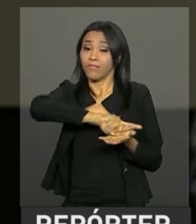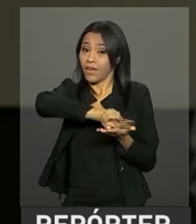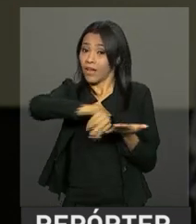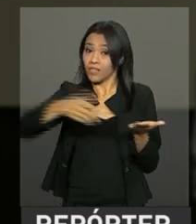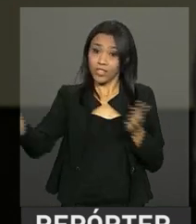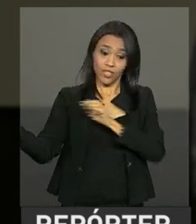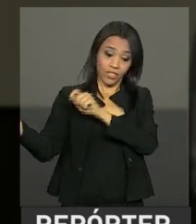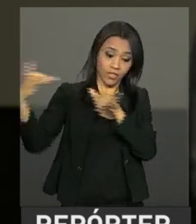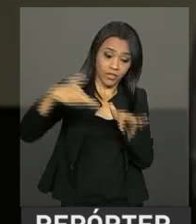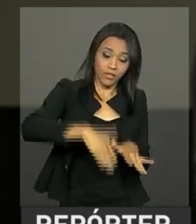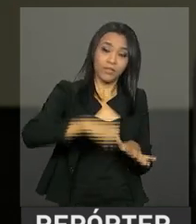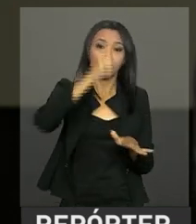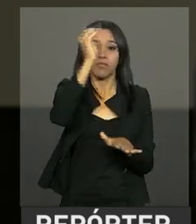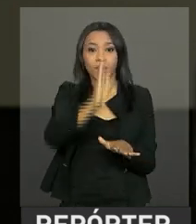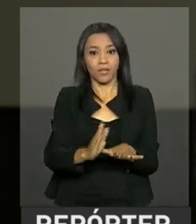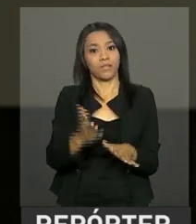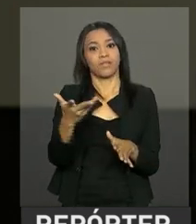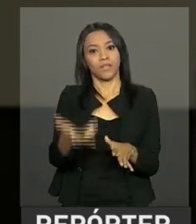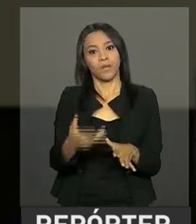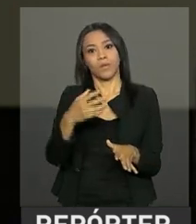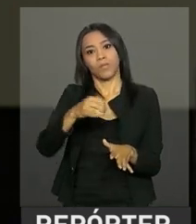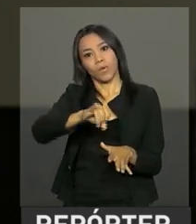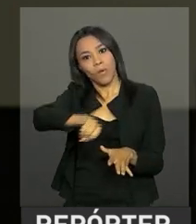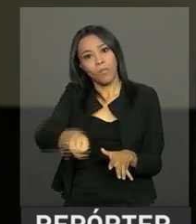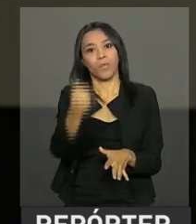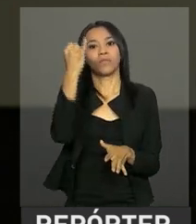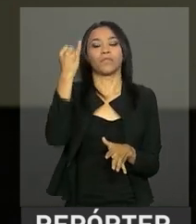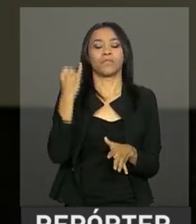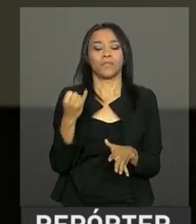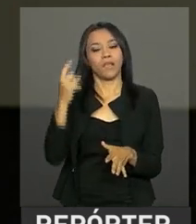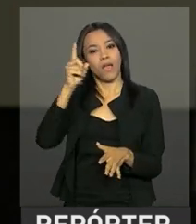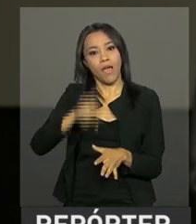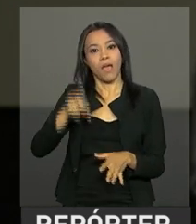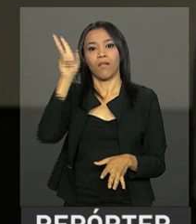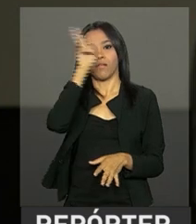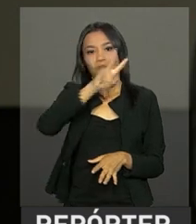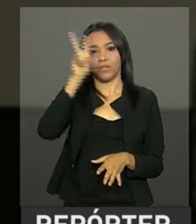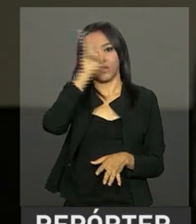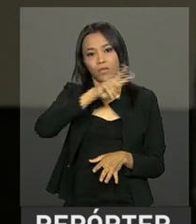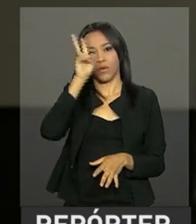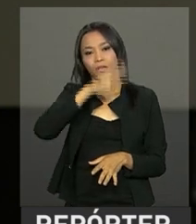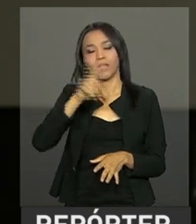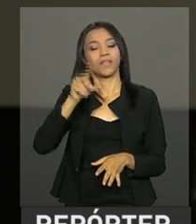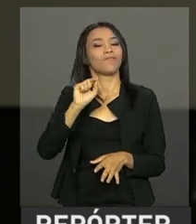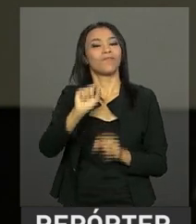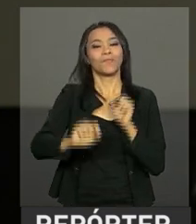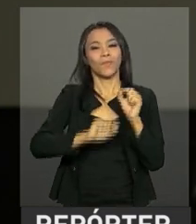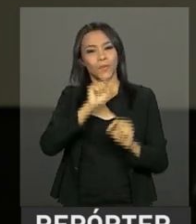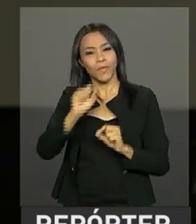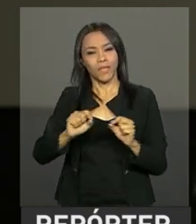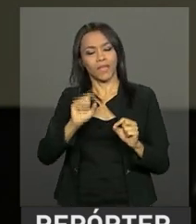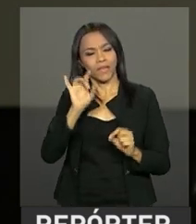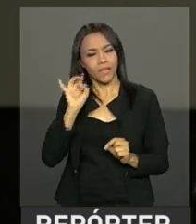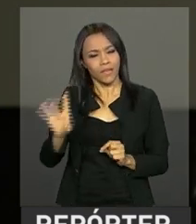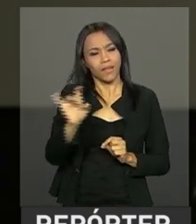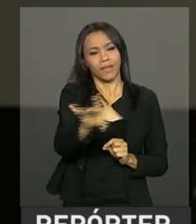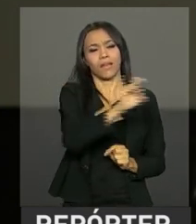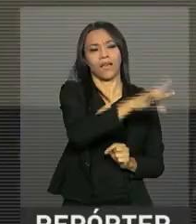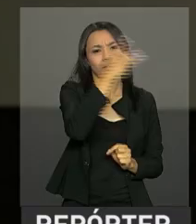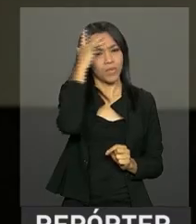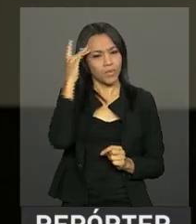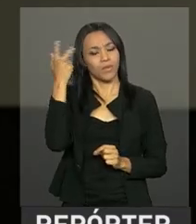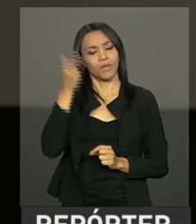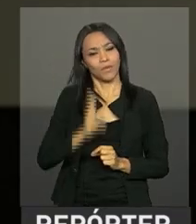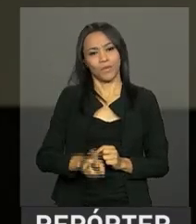acolhimento e de possibilidades ilimitadas. Uma história cujo final cumpre a cada um de nós